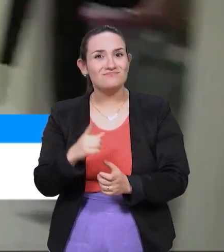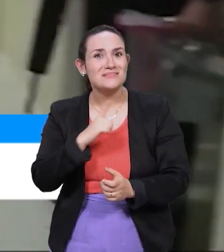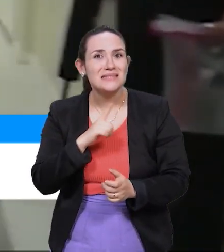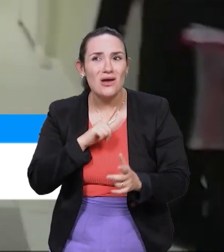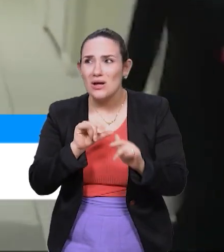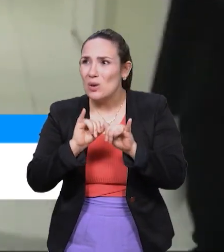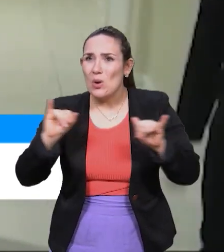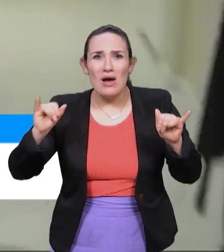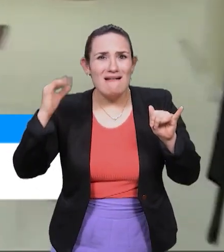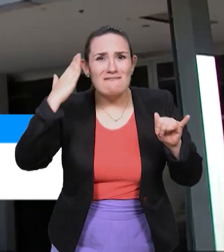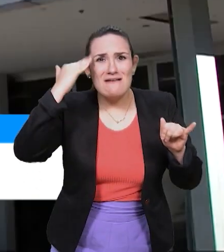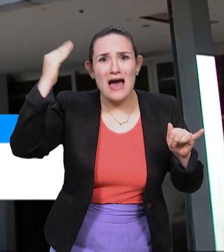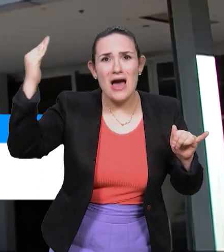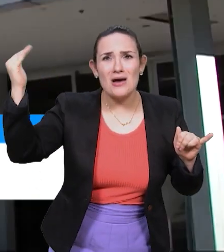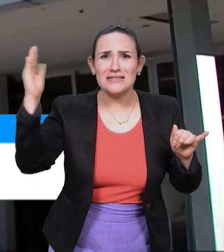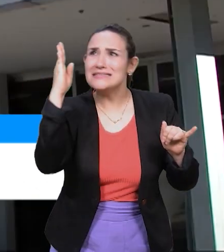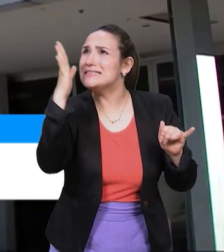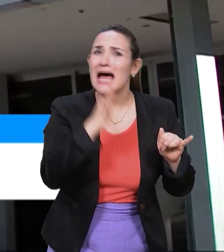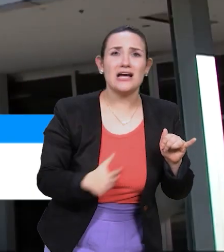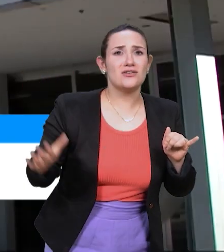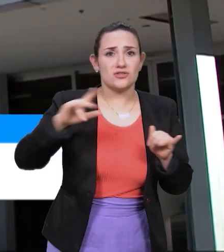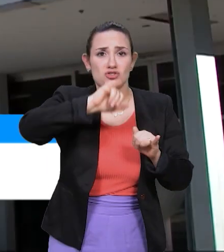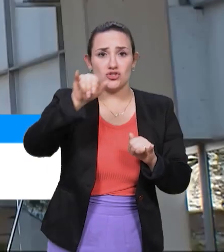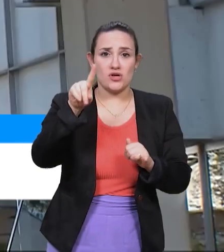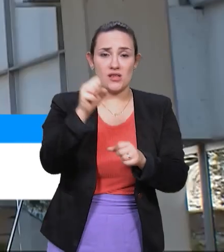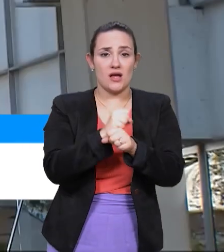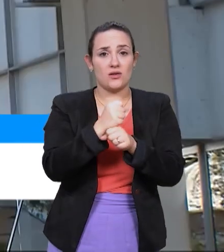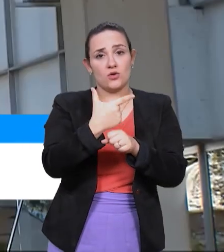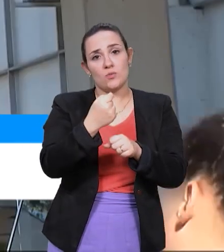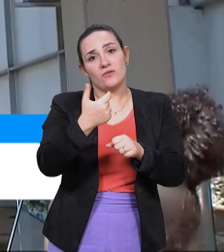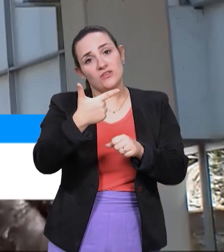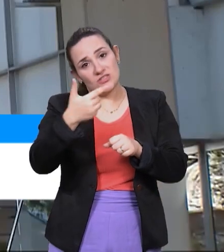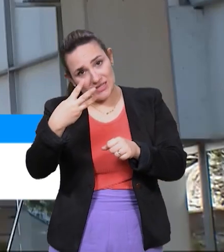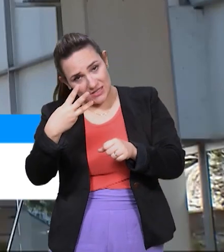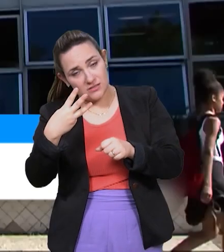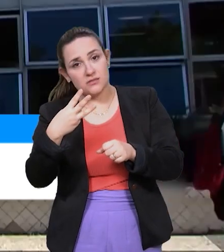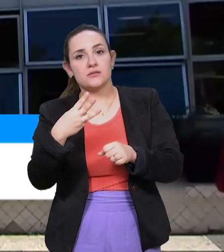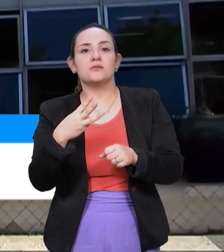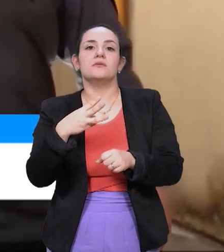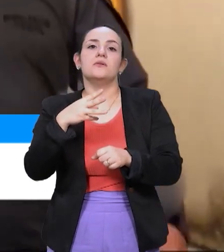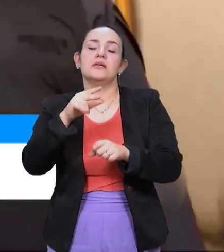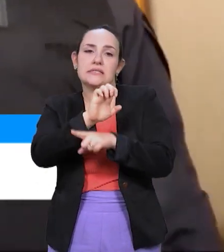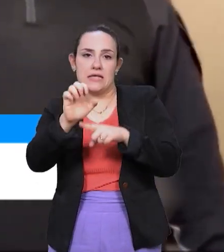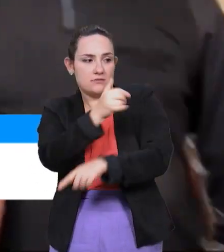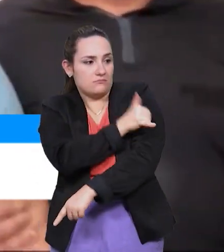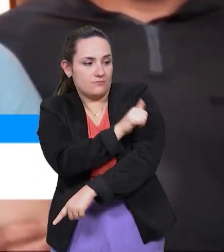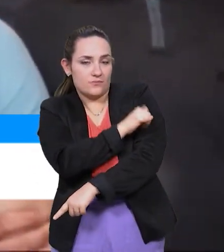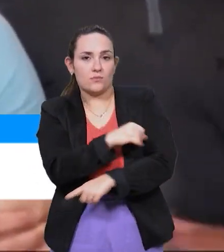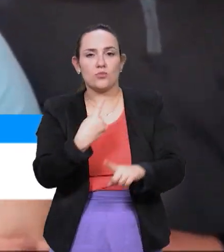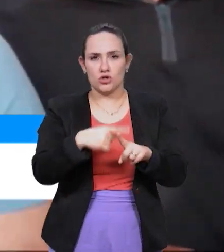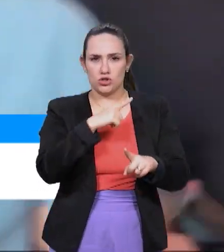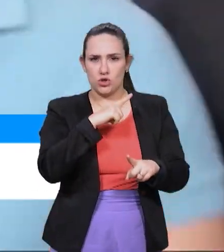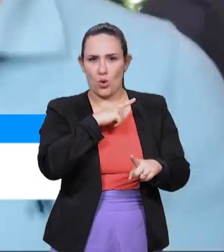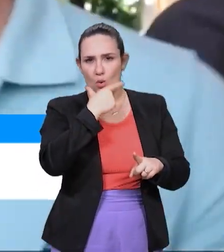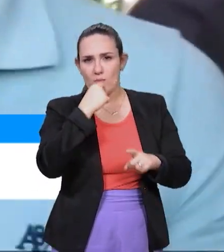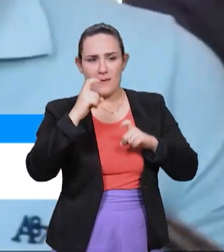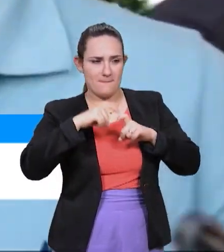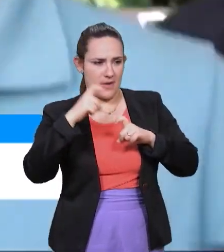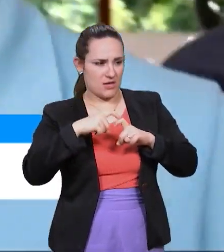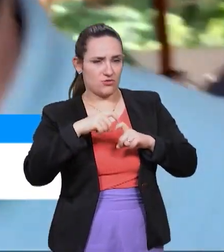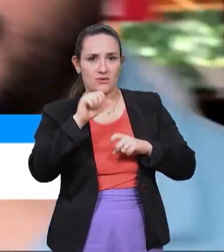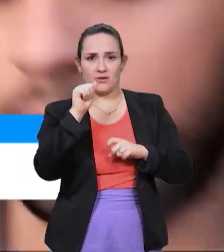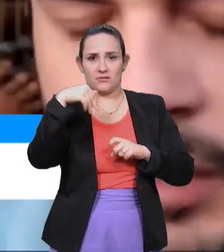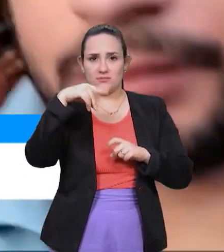de comoção nacional ocorrido em janeiro de 2023, no Rio de Janeiro. O crime envolveu o